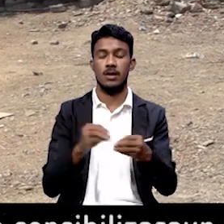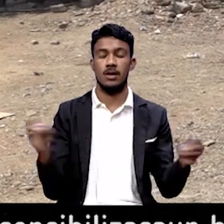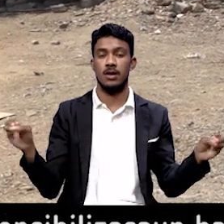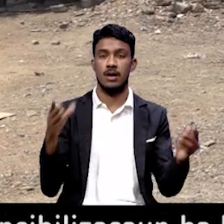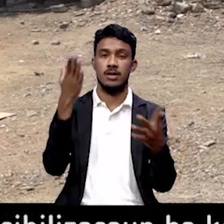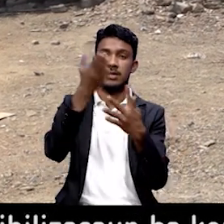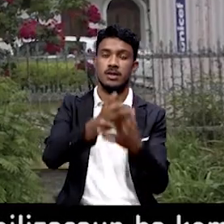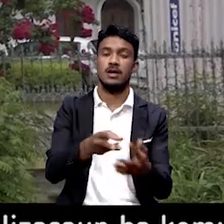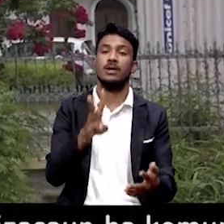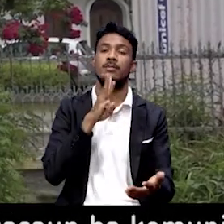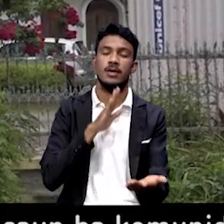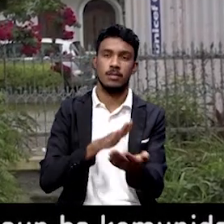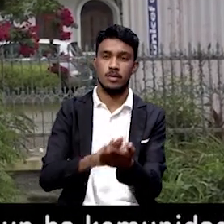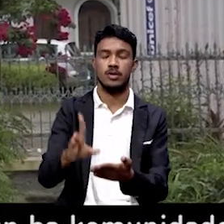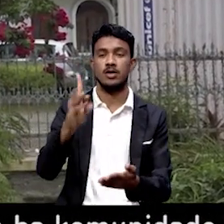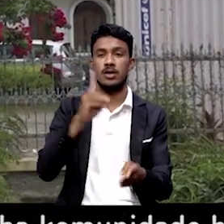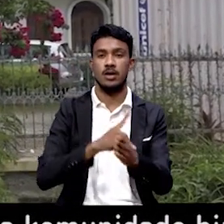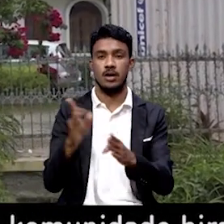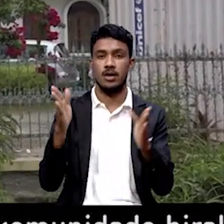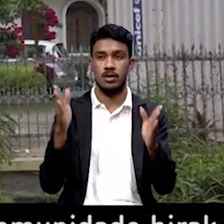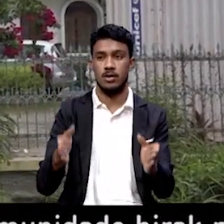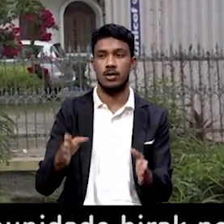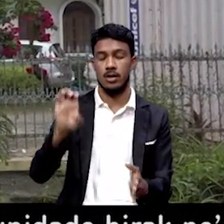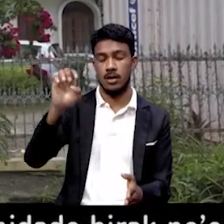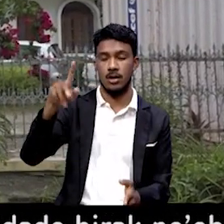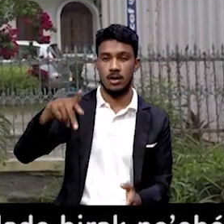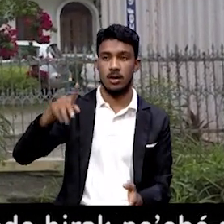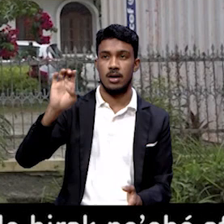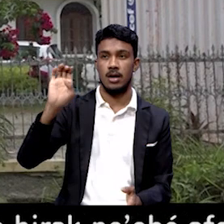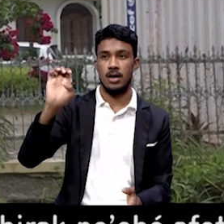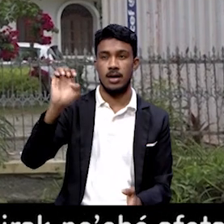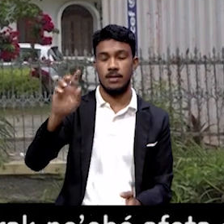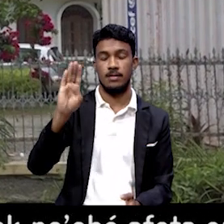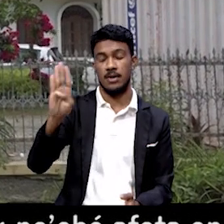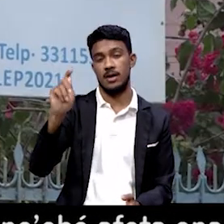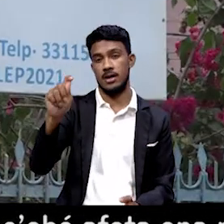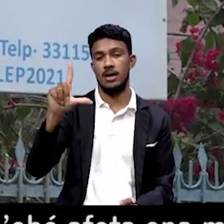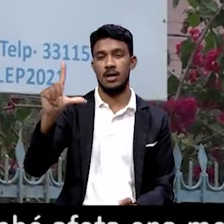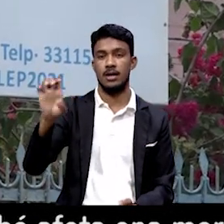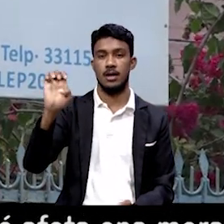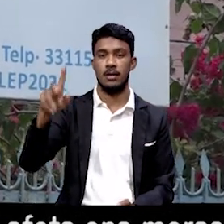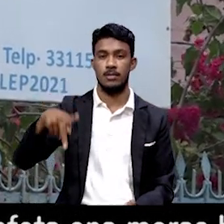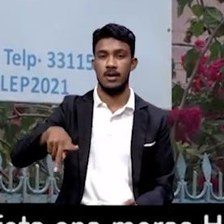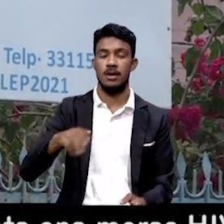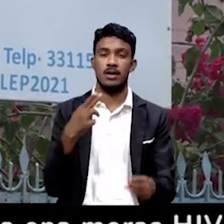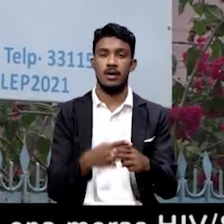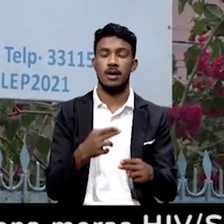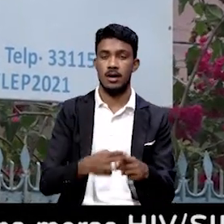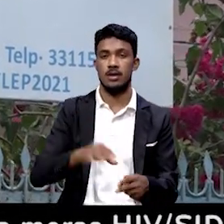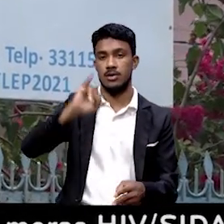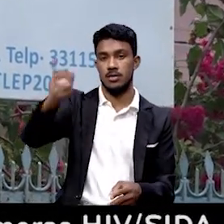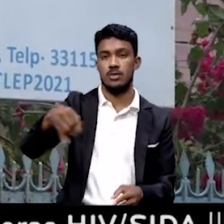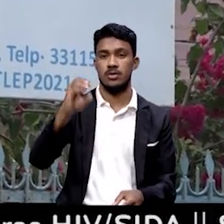bemos, diretor, operação, manutenção, água, saneamento, o si BTLEP, João de Piedade